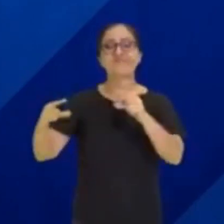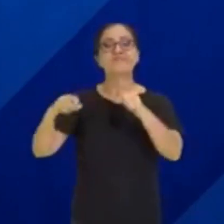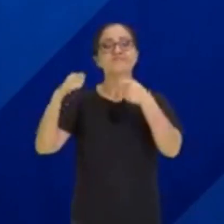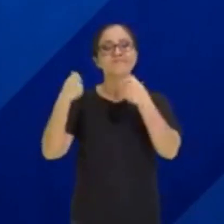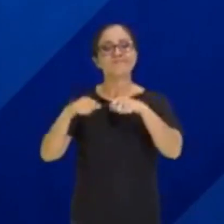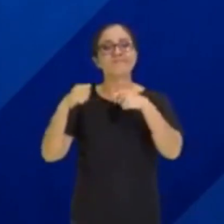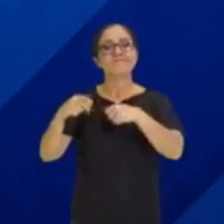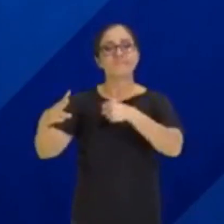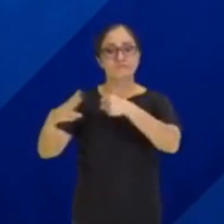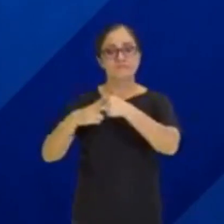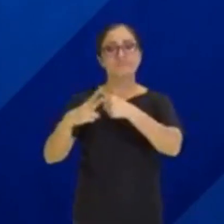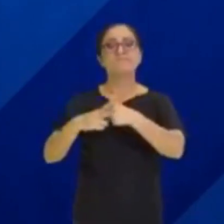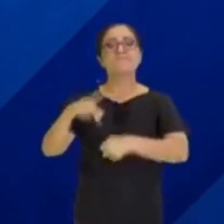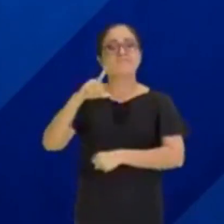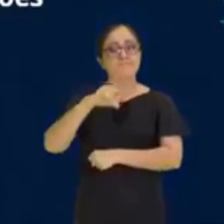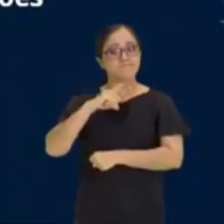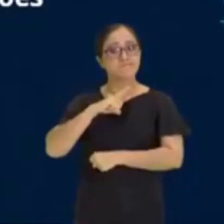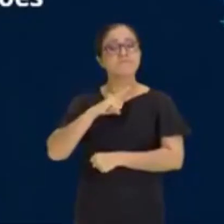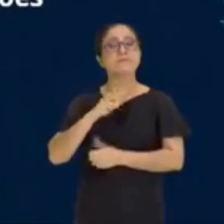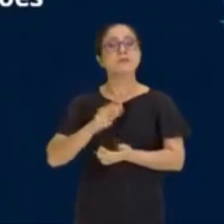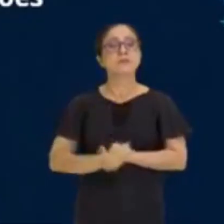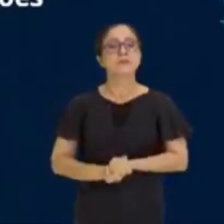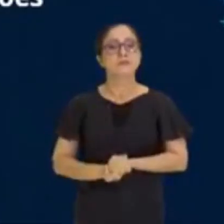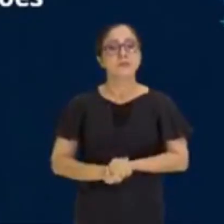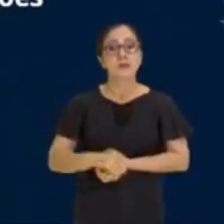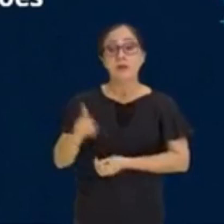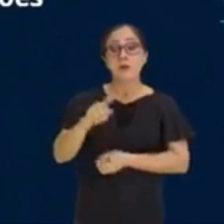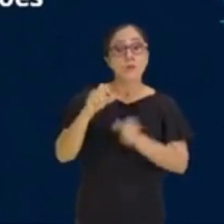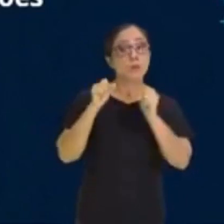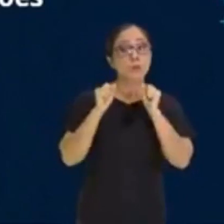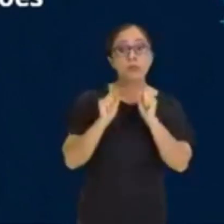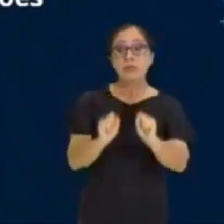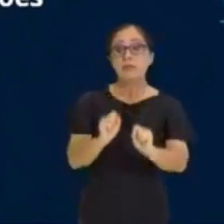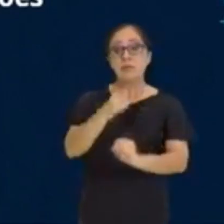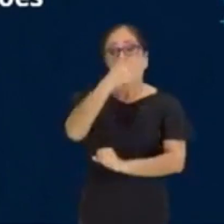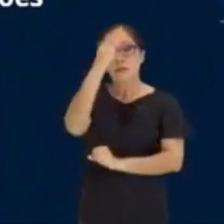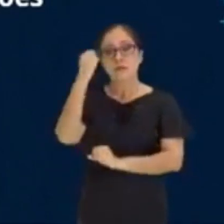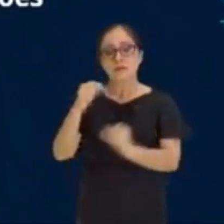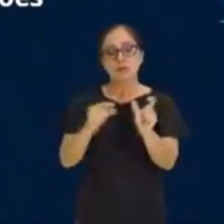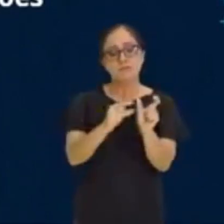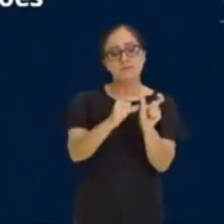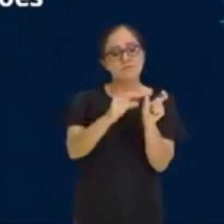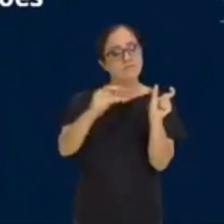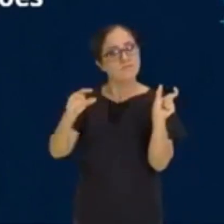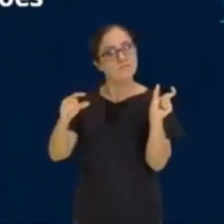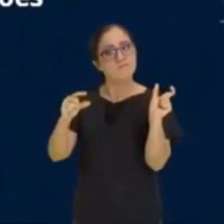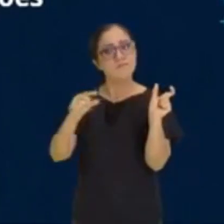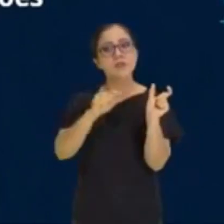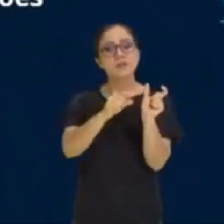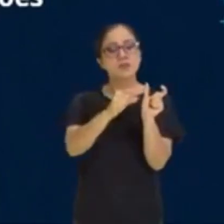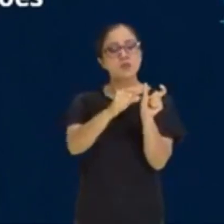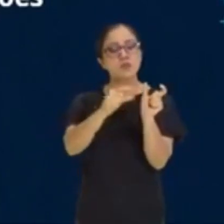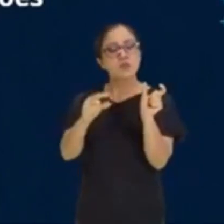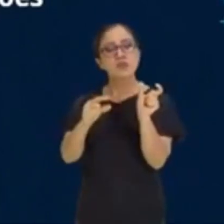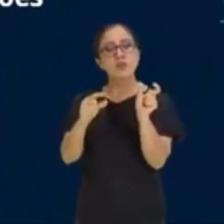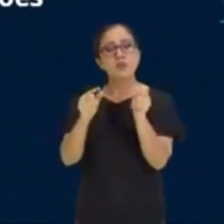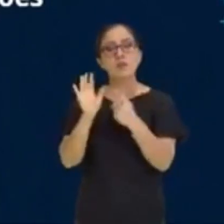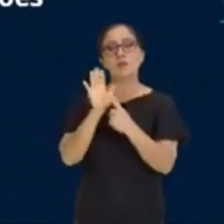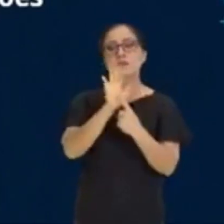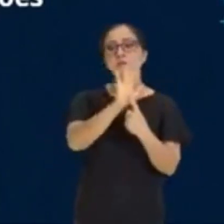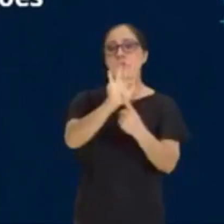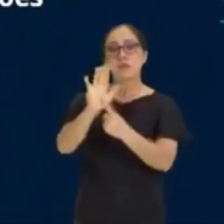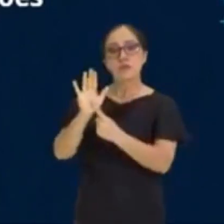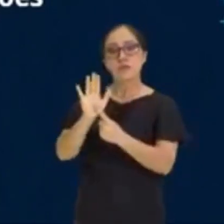ter verbo. Não podemos esquecer também de que o período é o enunciado que apresenta uma